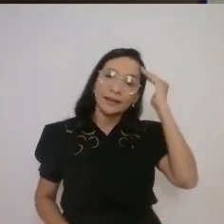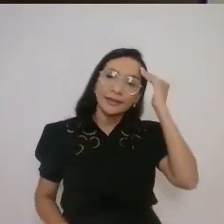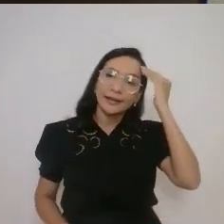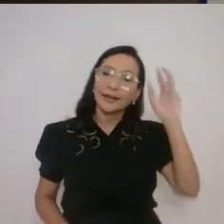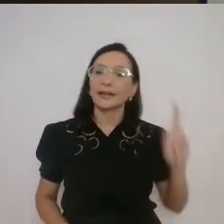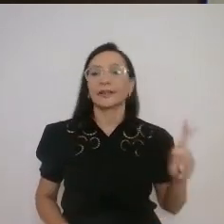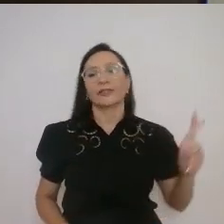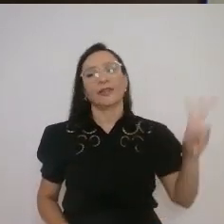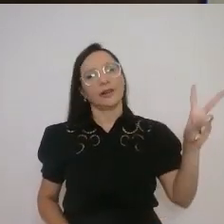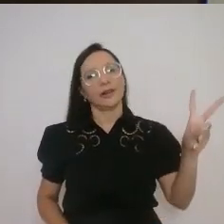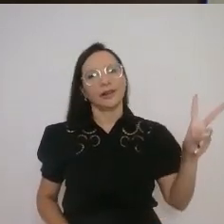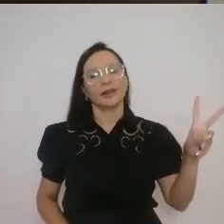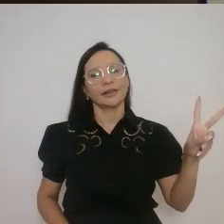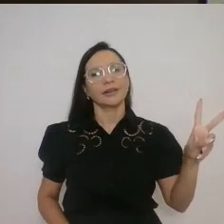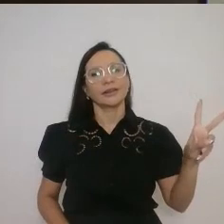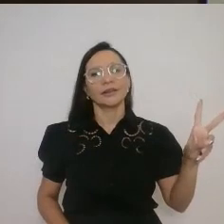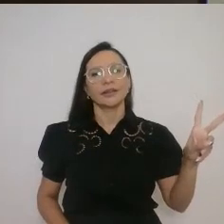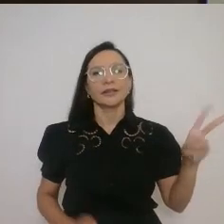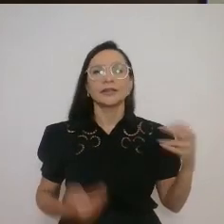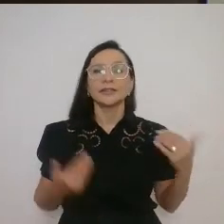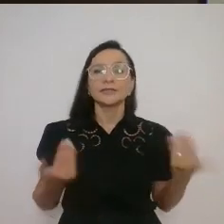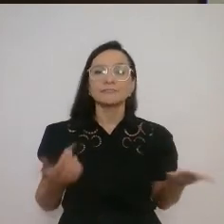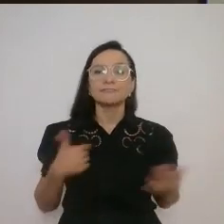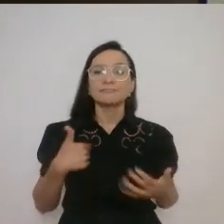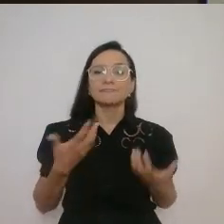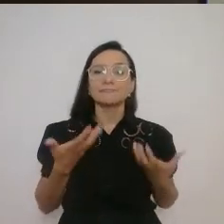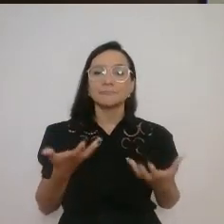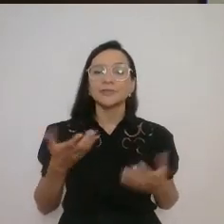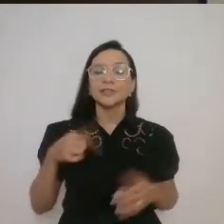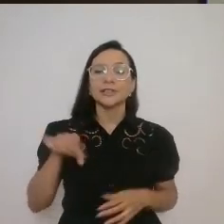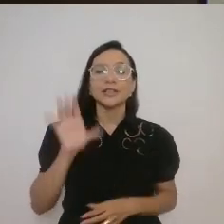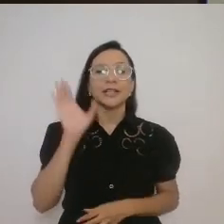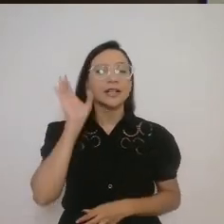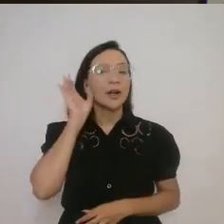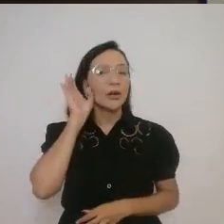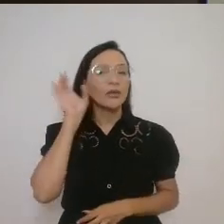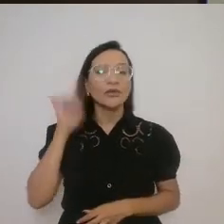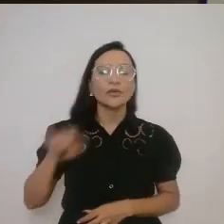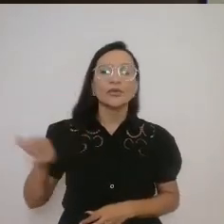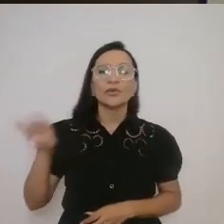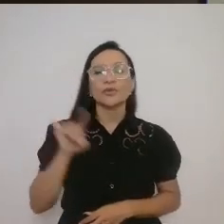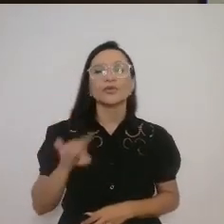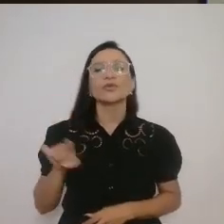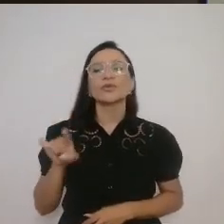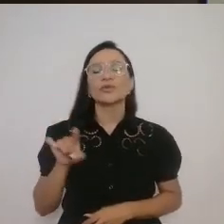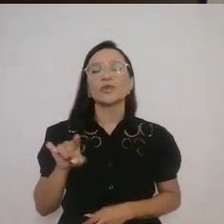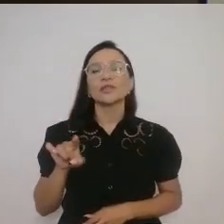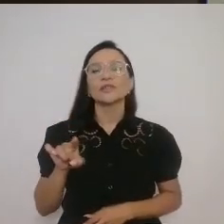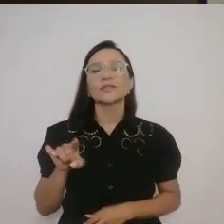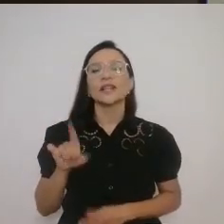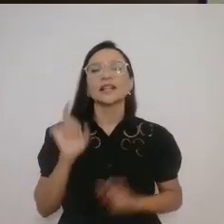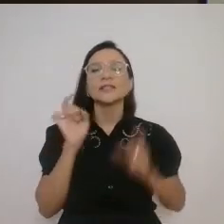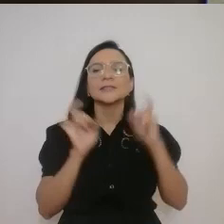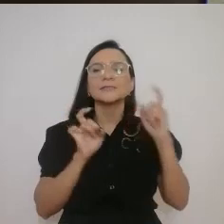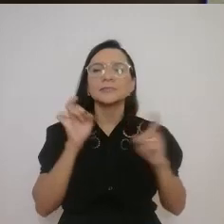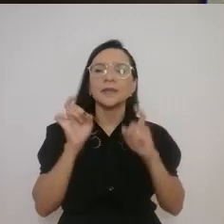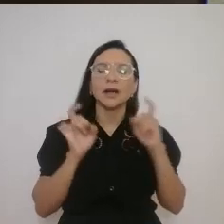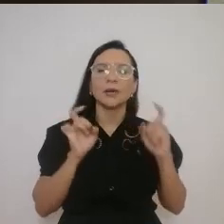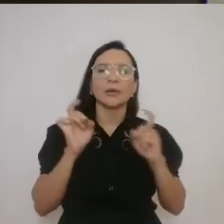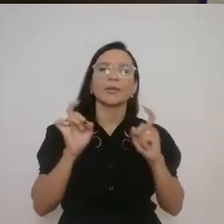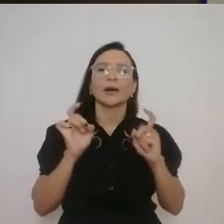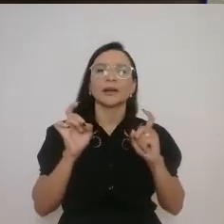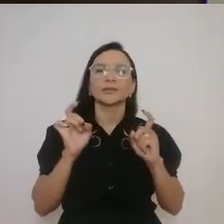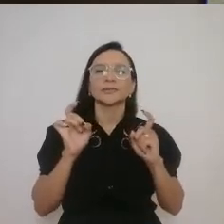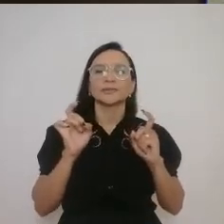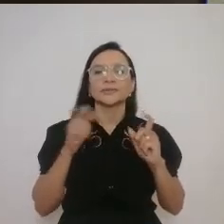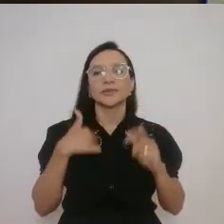Não é, desembargador Ibanez? Então, gostaria de ouvir melhor aquela sua preocupação, que eu